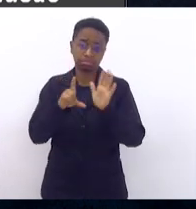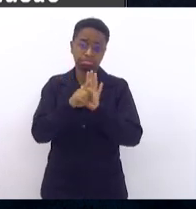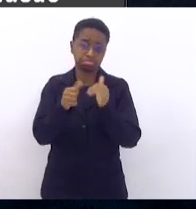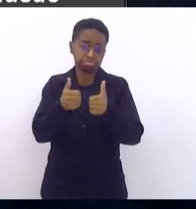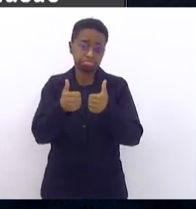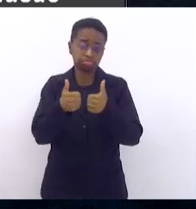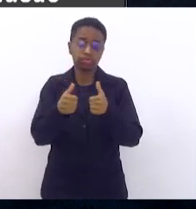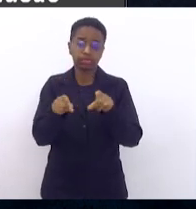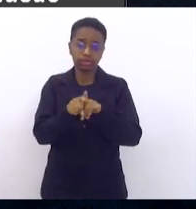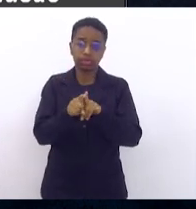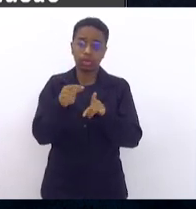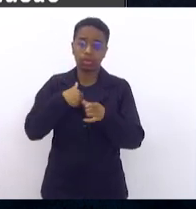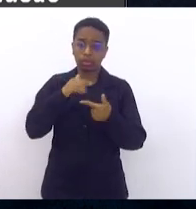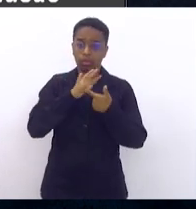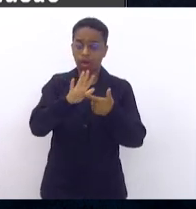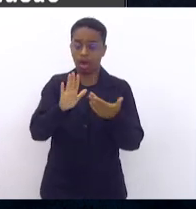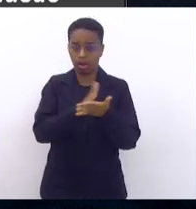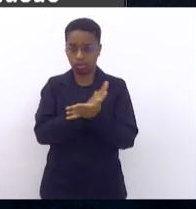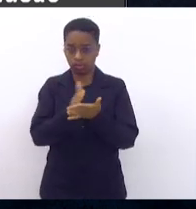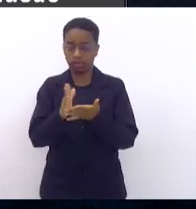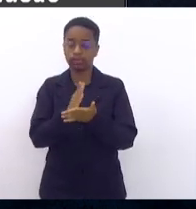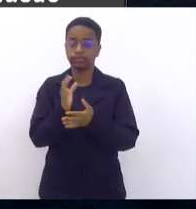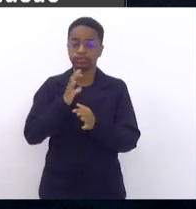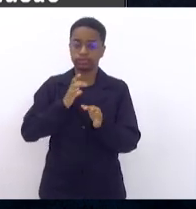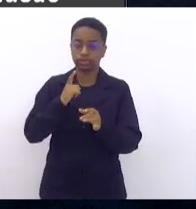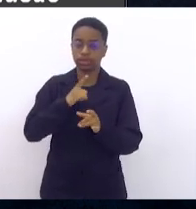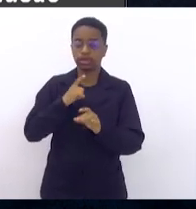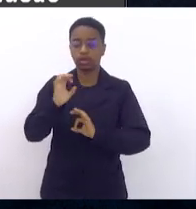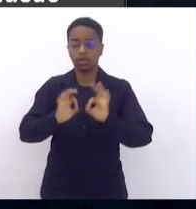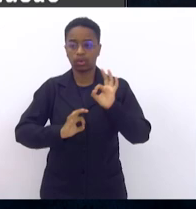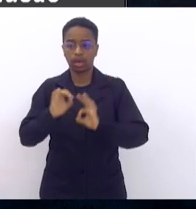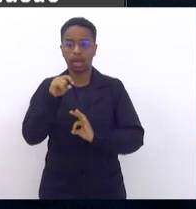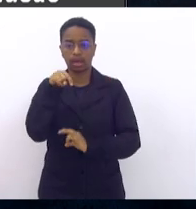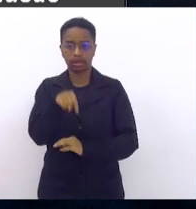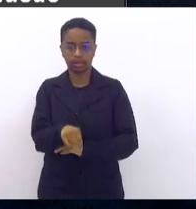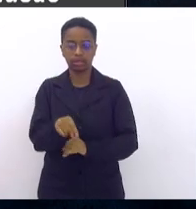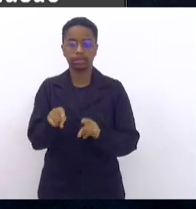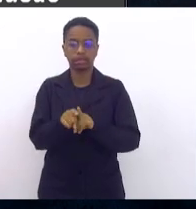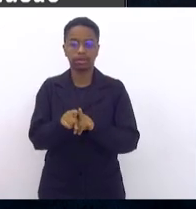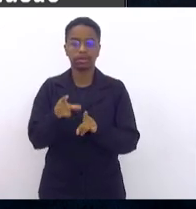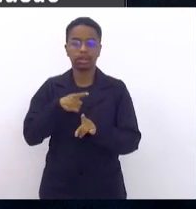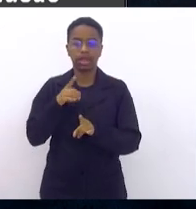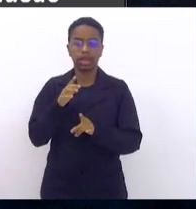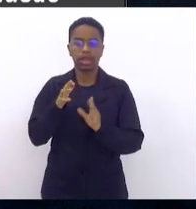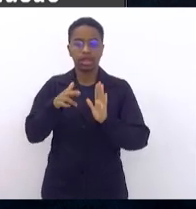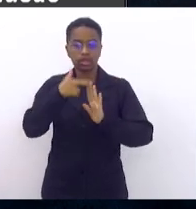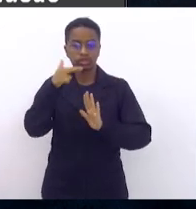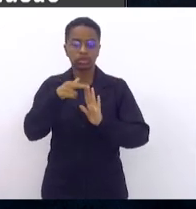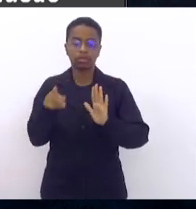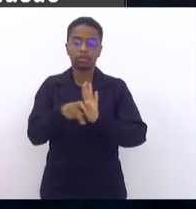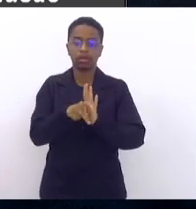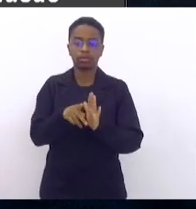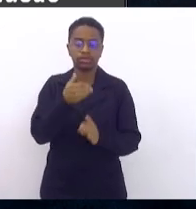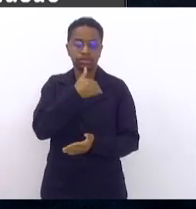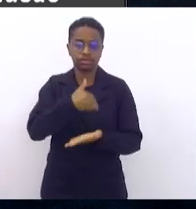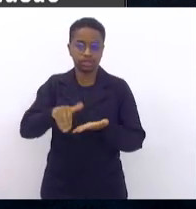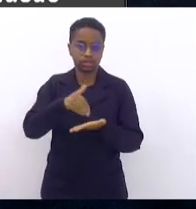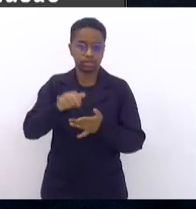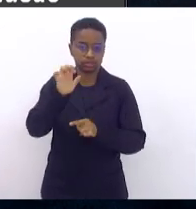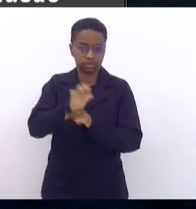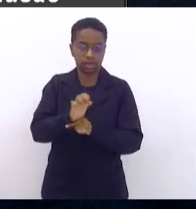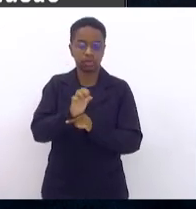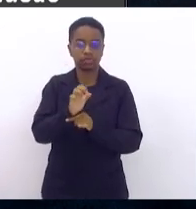eu vou trazer algumas aqui né nessa casa é com resoluções a secretaria de estado do ambiente